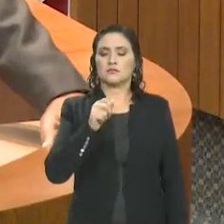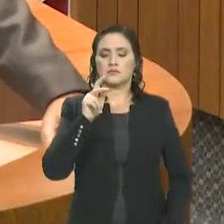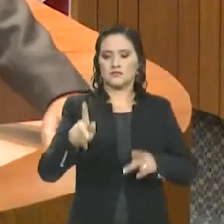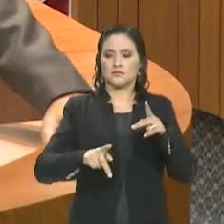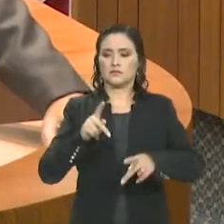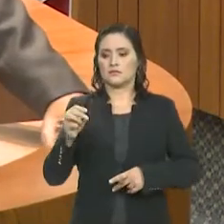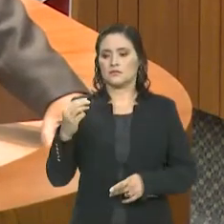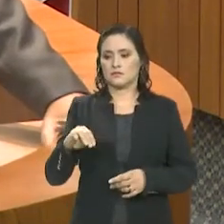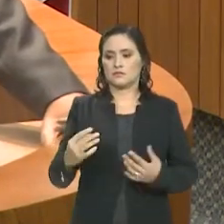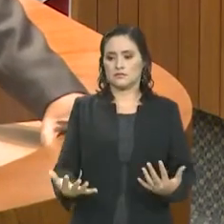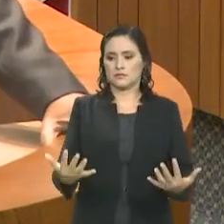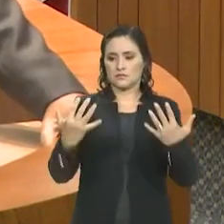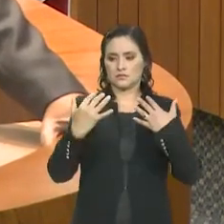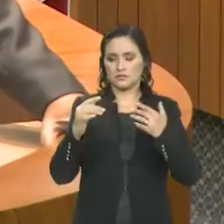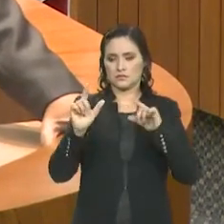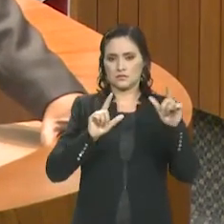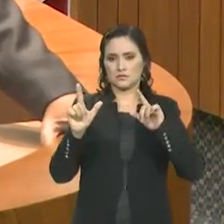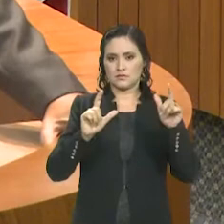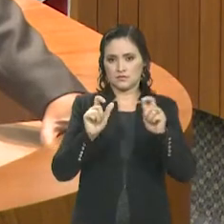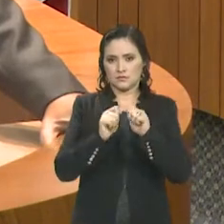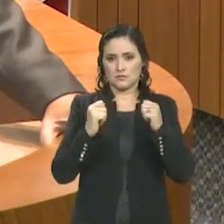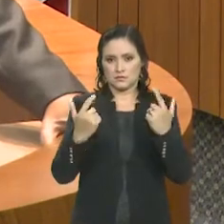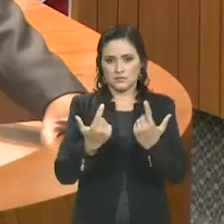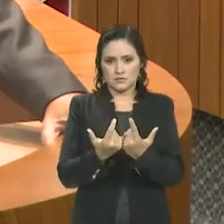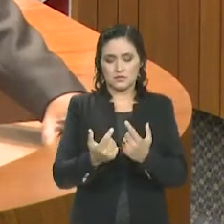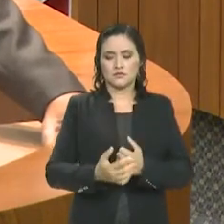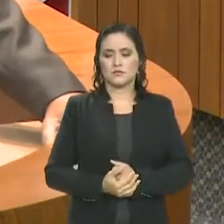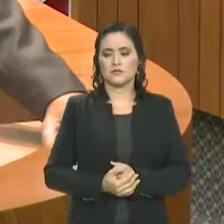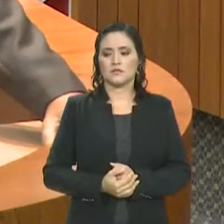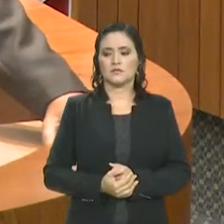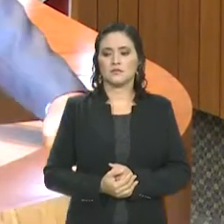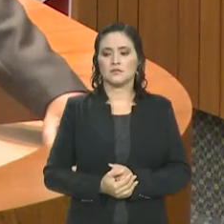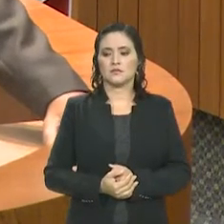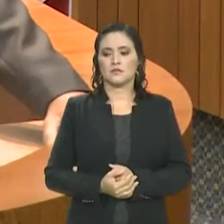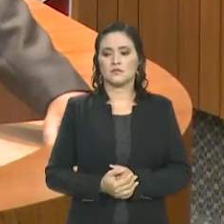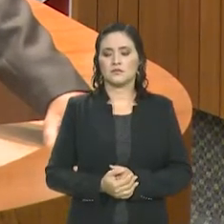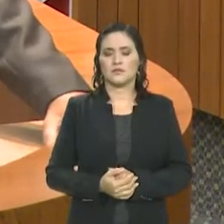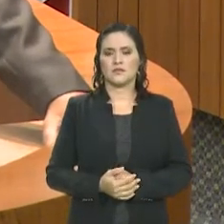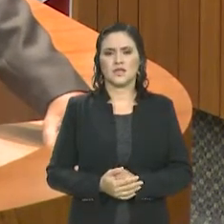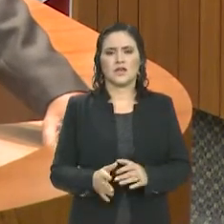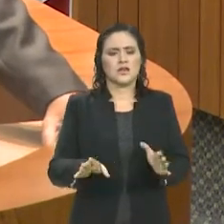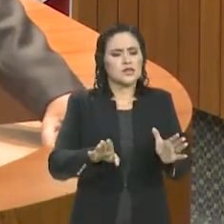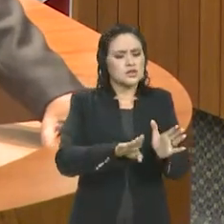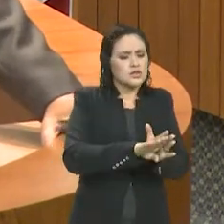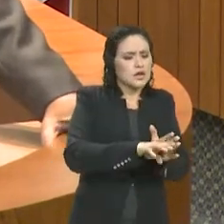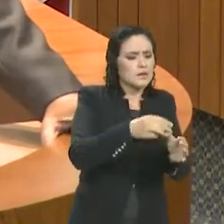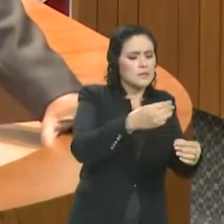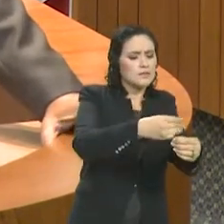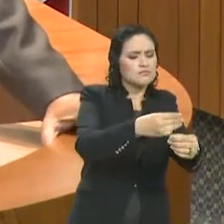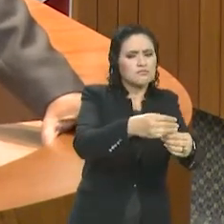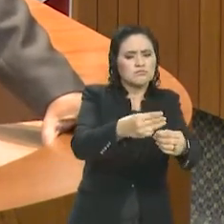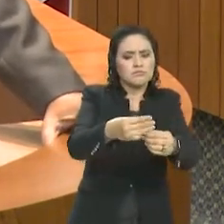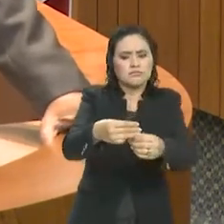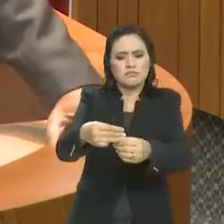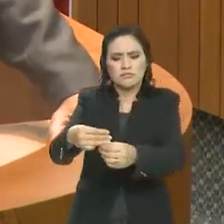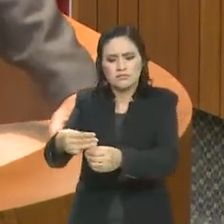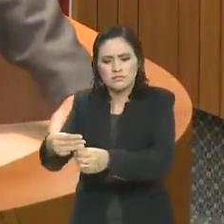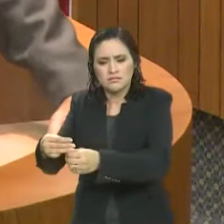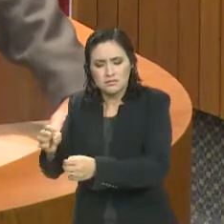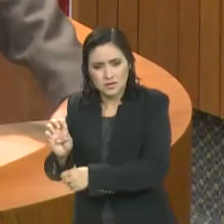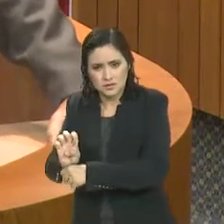TV Assembleia, que chega em muitos municípios do nosso estado, eu venho nessa